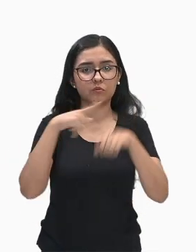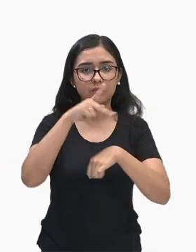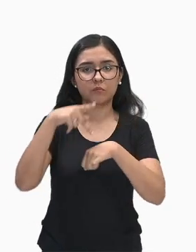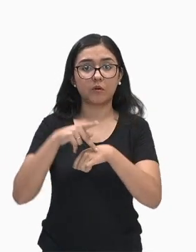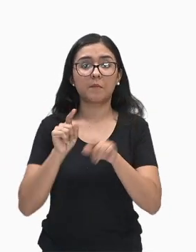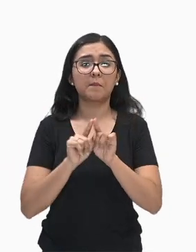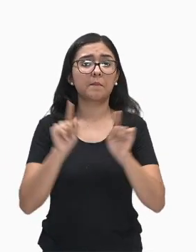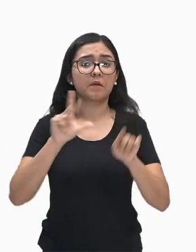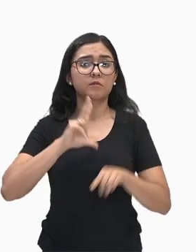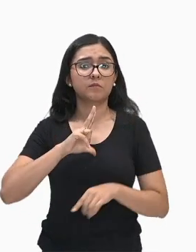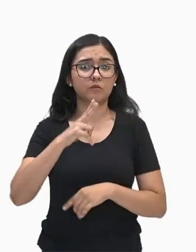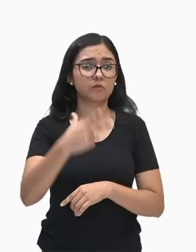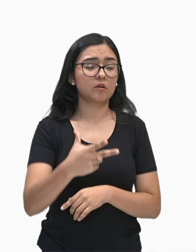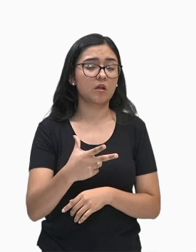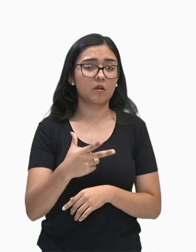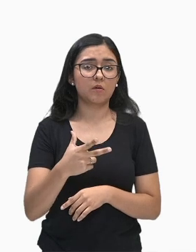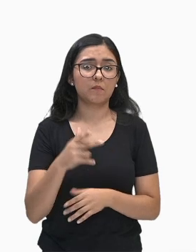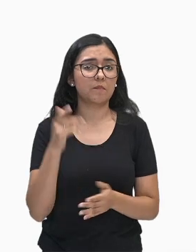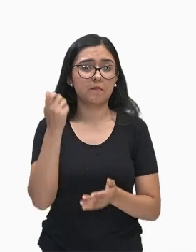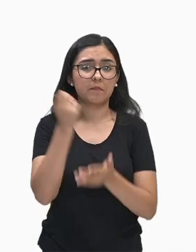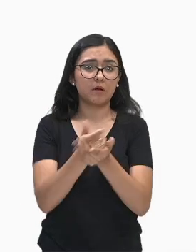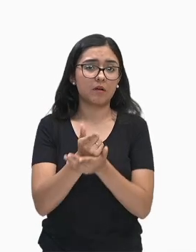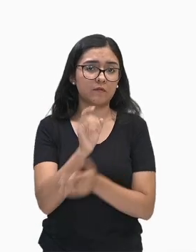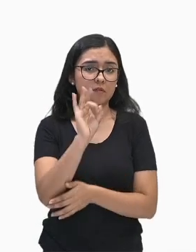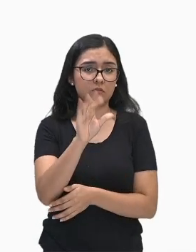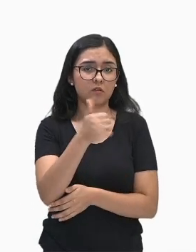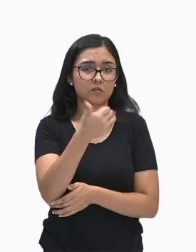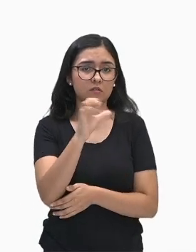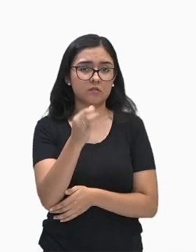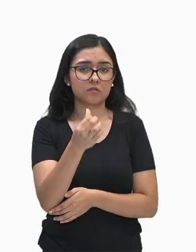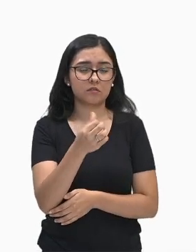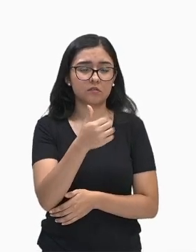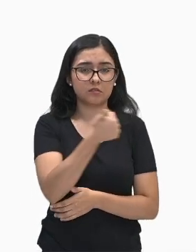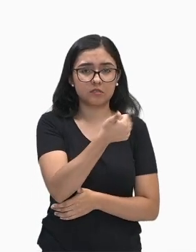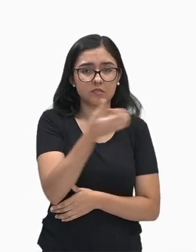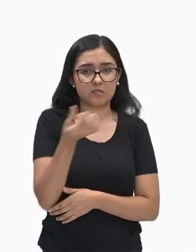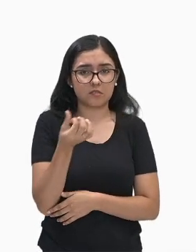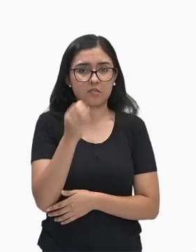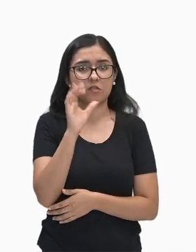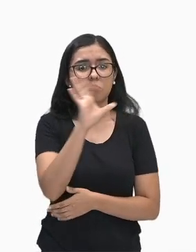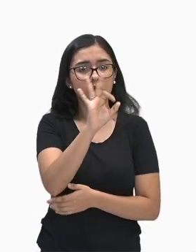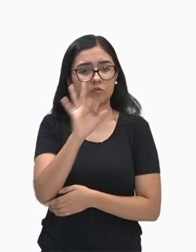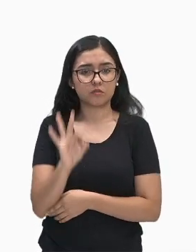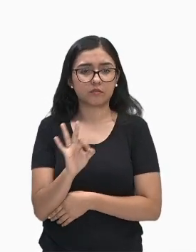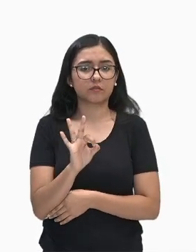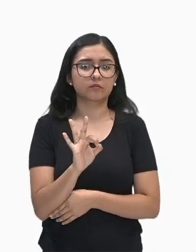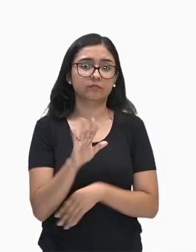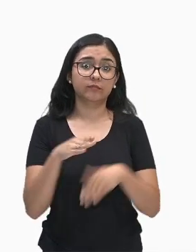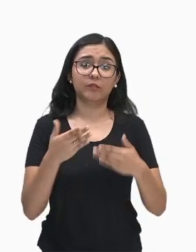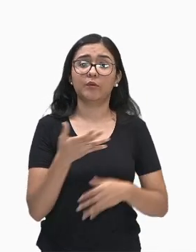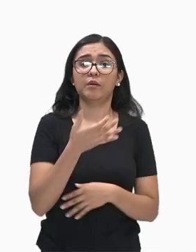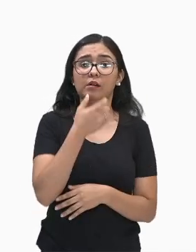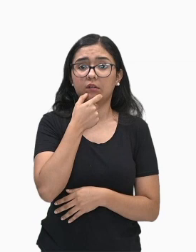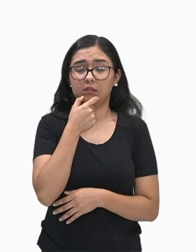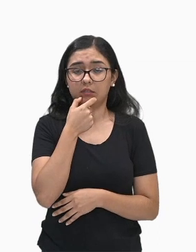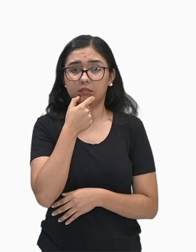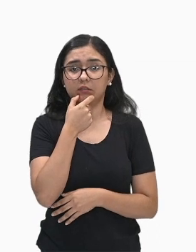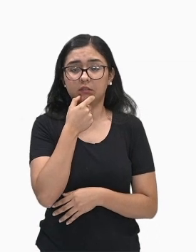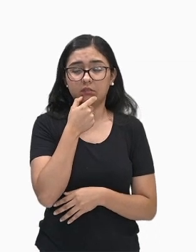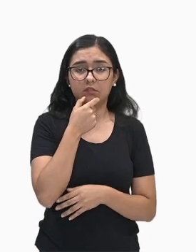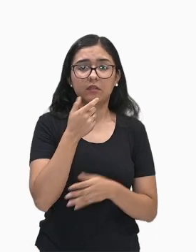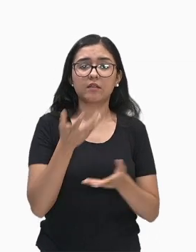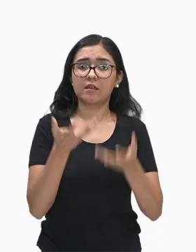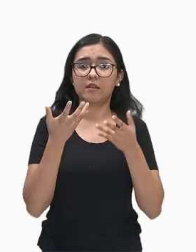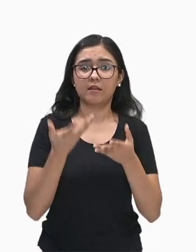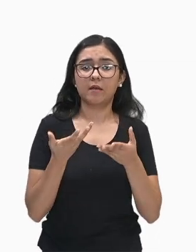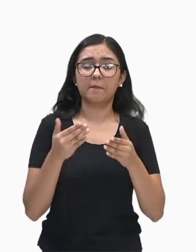pagava apenas 16%. Imagina, né? A Inglaterra queria pagar menos imposto do que Portugal, que era a metrópole do Brasil. Para tratar